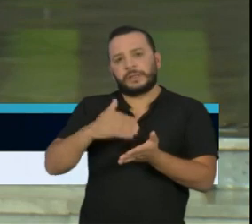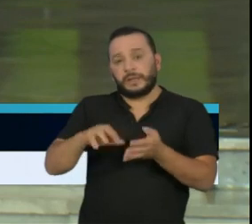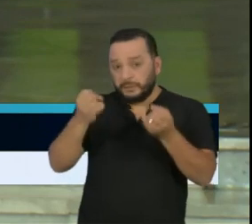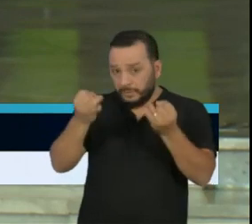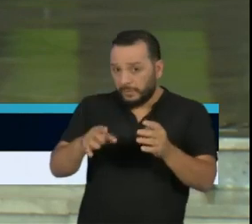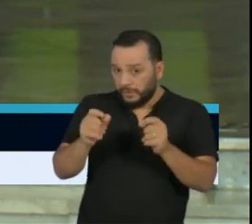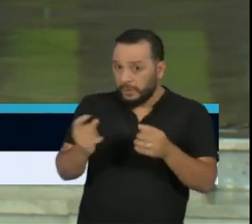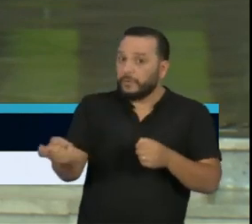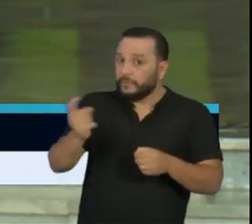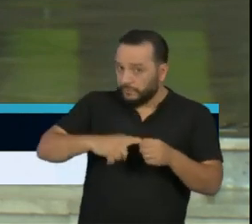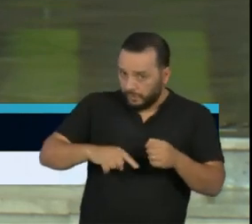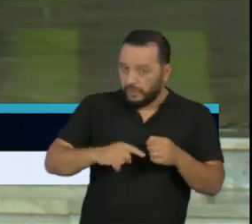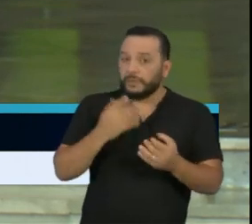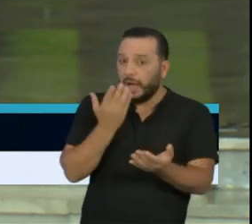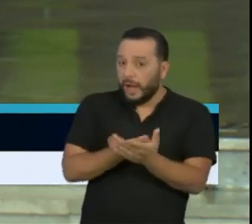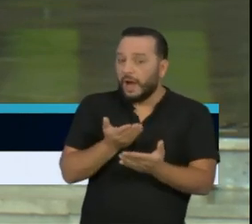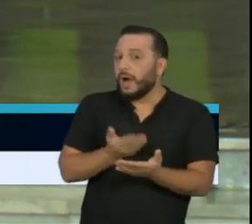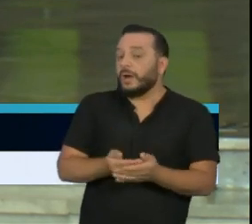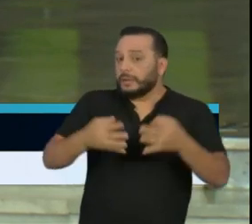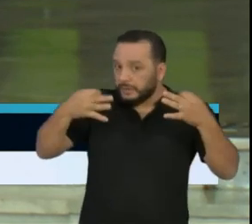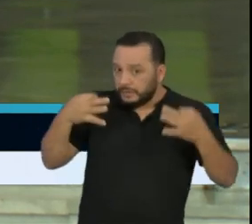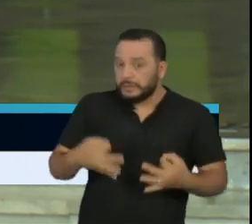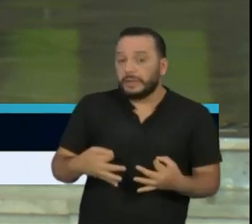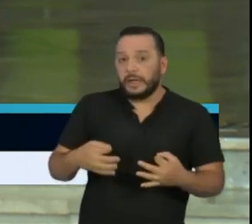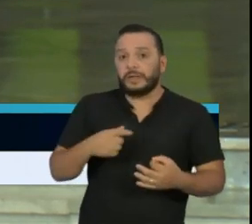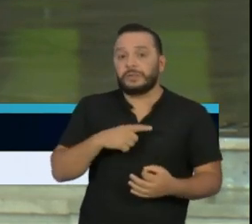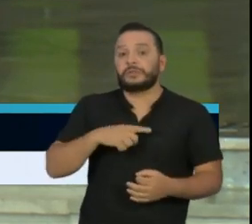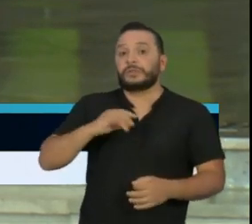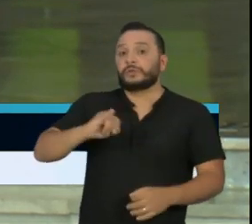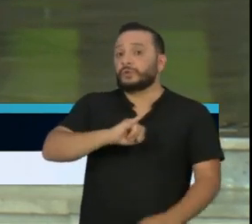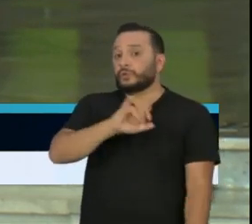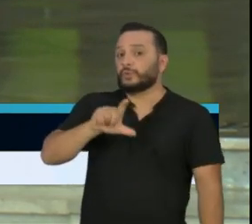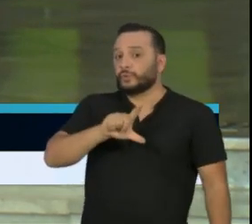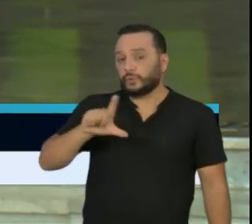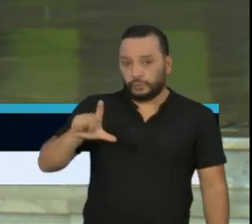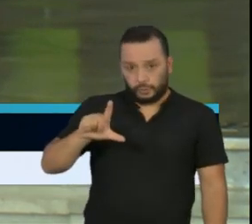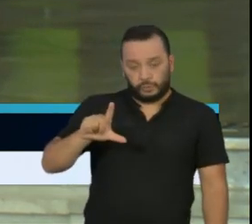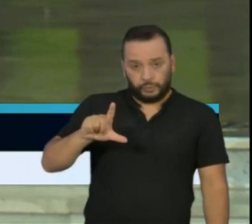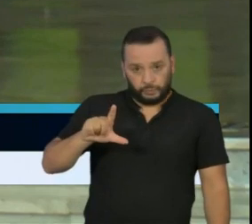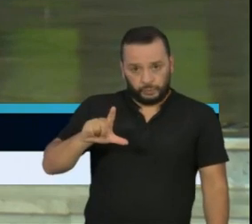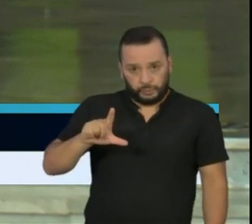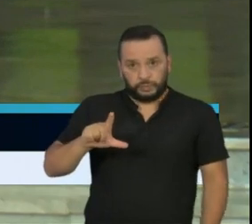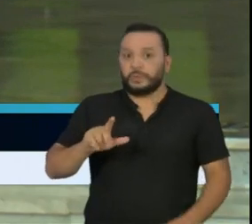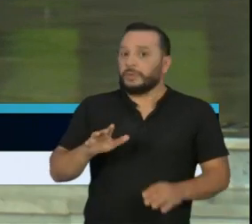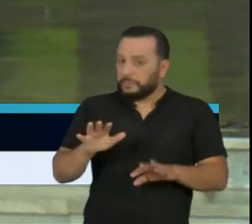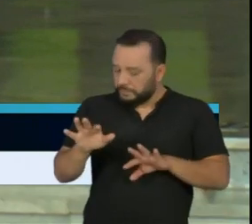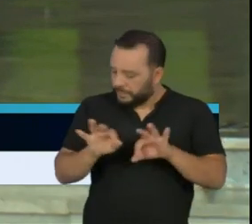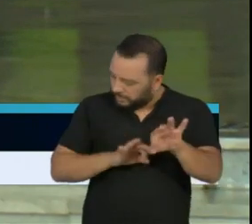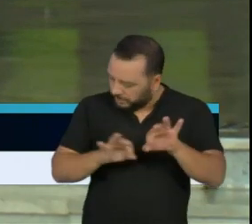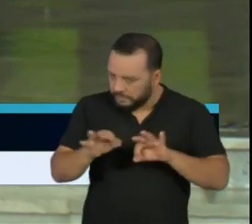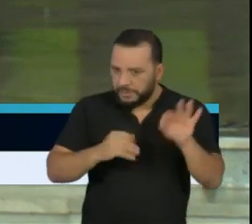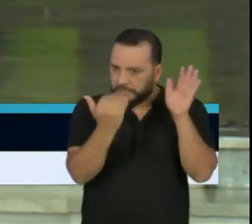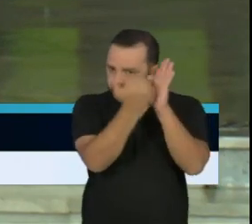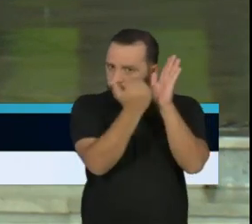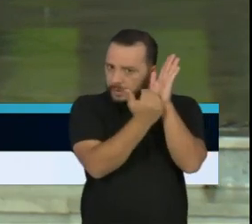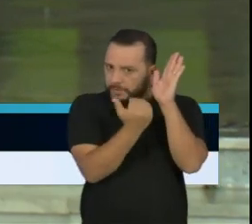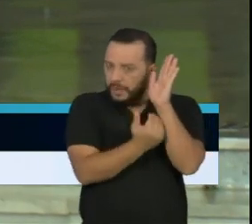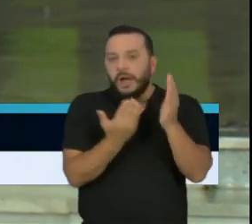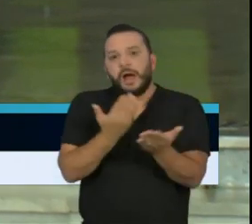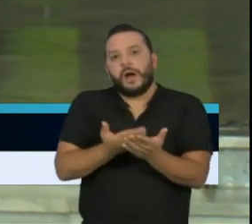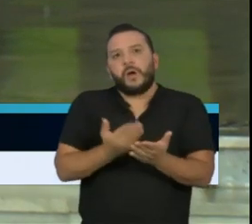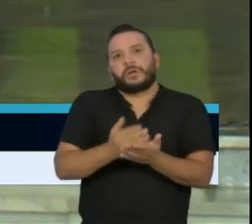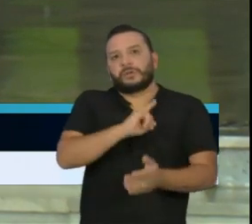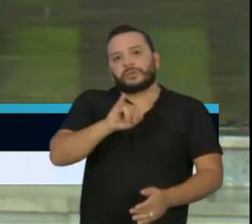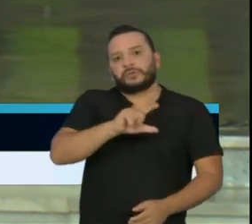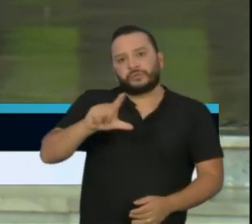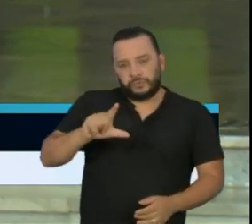que o retorno gradativo é a partir de julho, né? Mostrando todo o planejamento que nós temos e sem esse